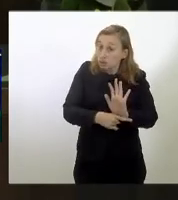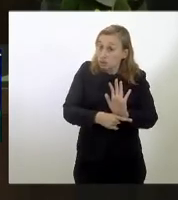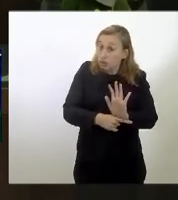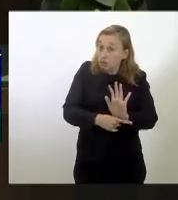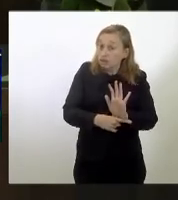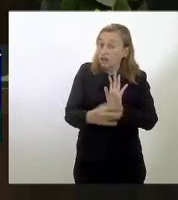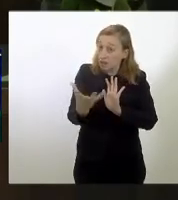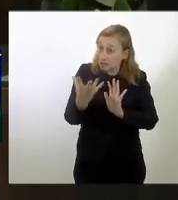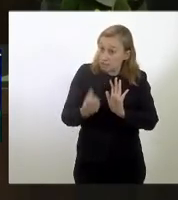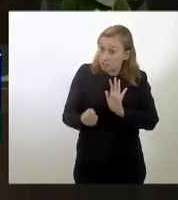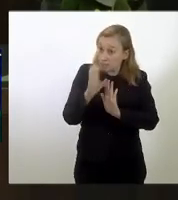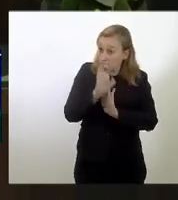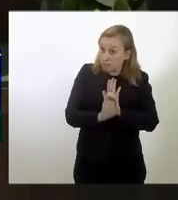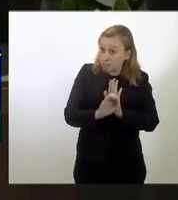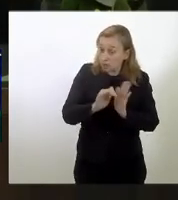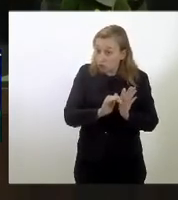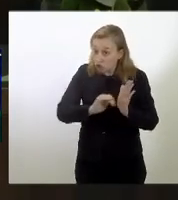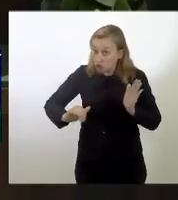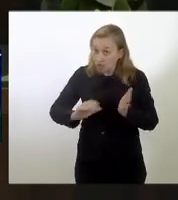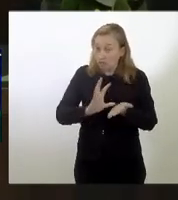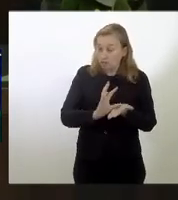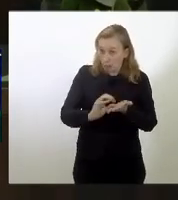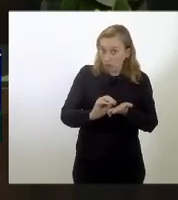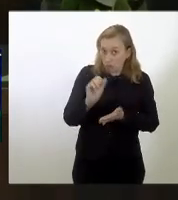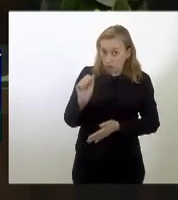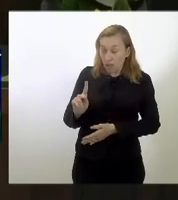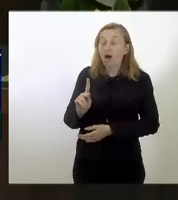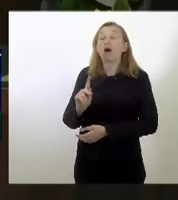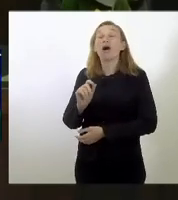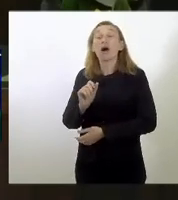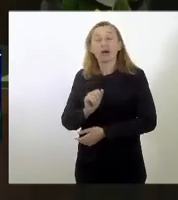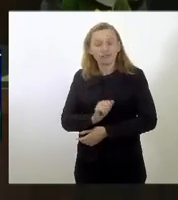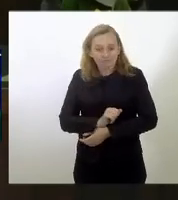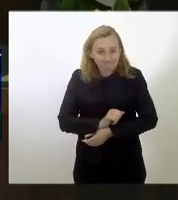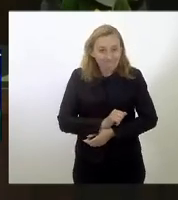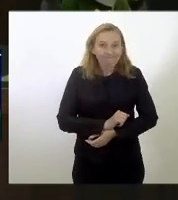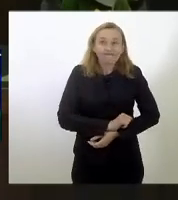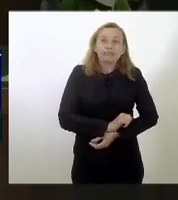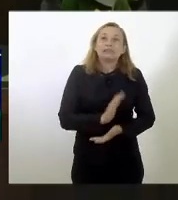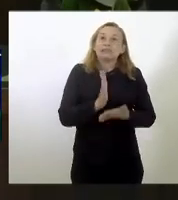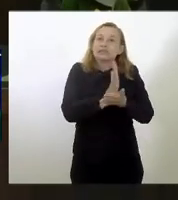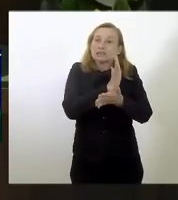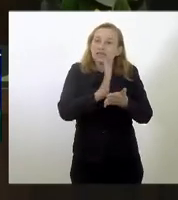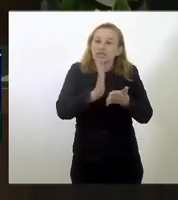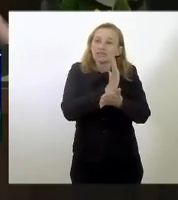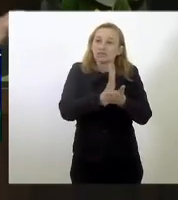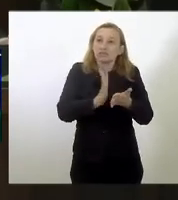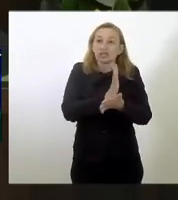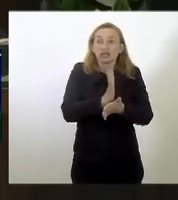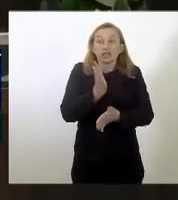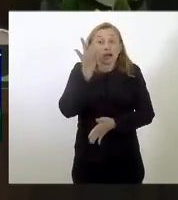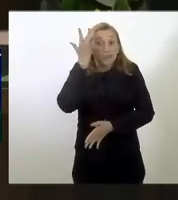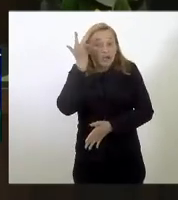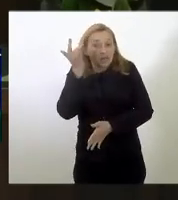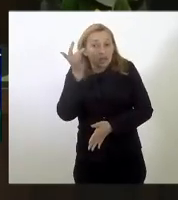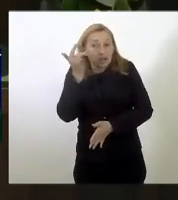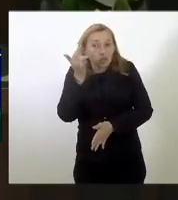receber emenda, vamos tirar de pauta. Mas tá, ah. É, porque muitas das vezes, a mãe ou o